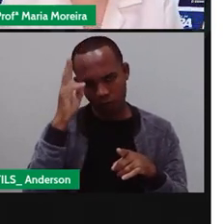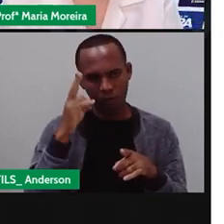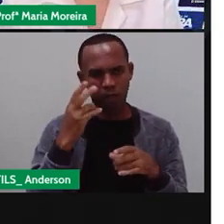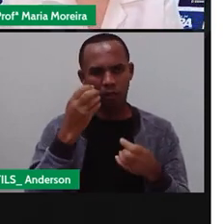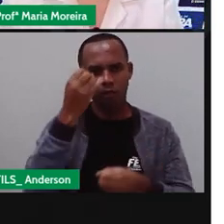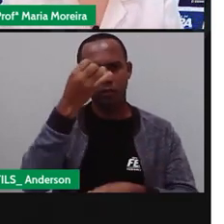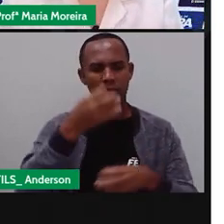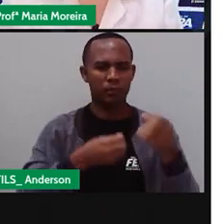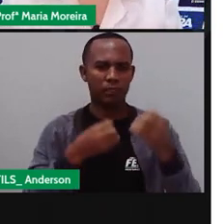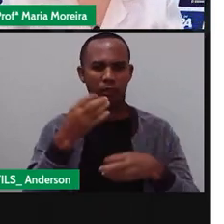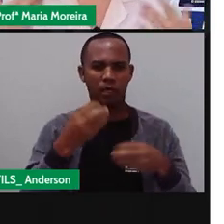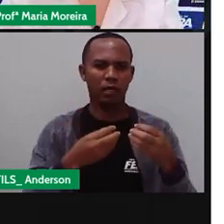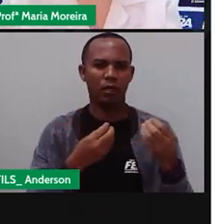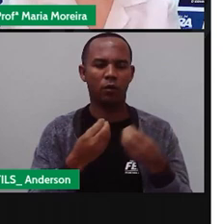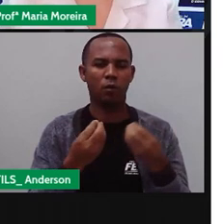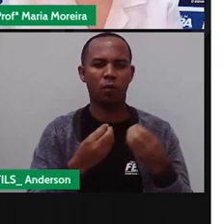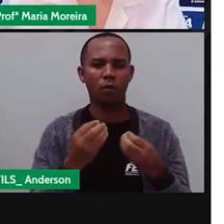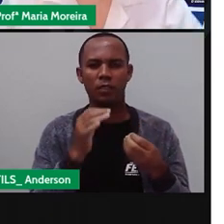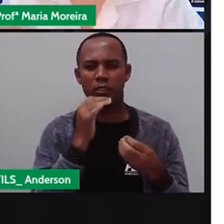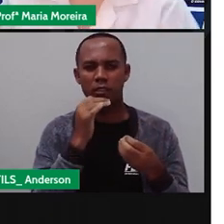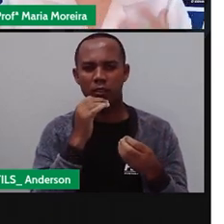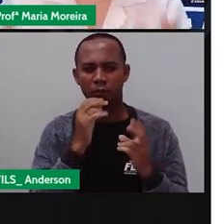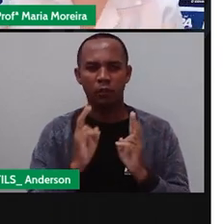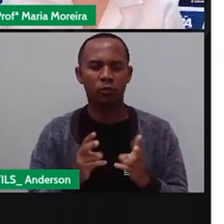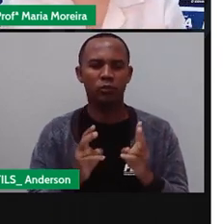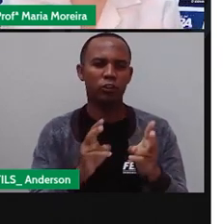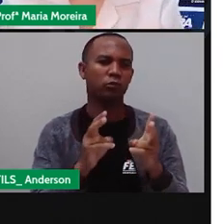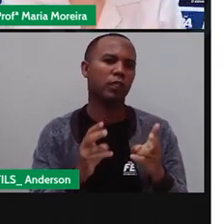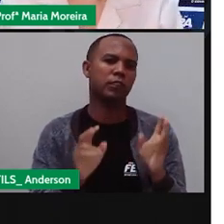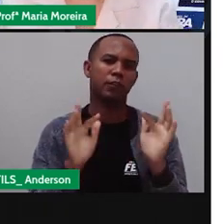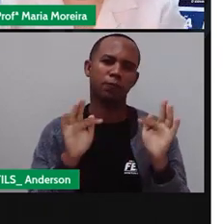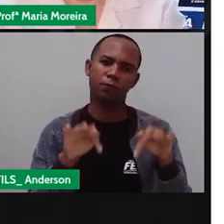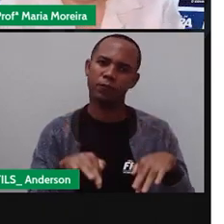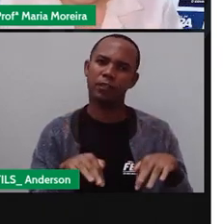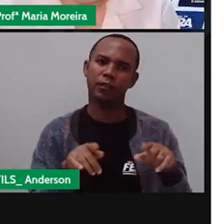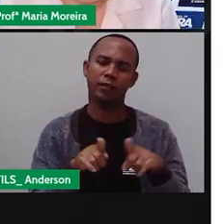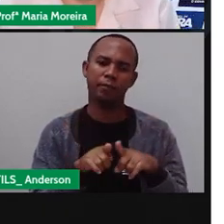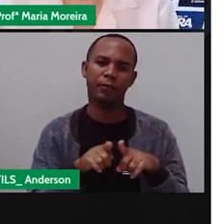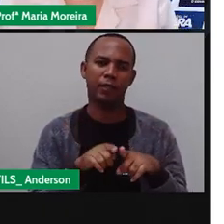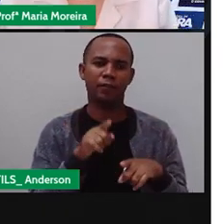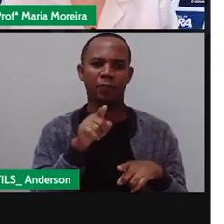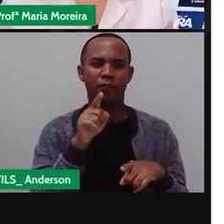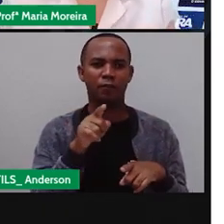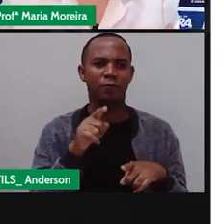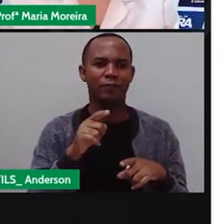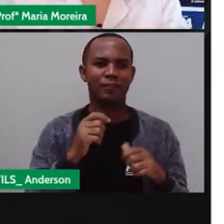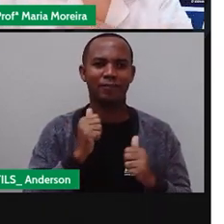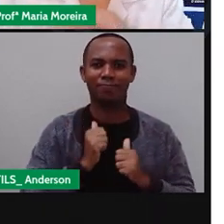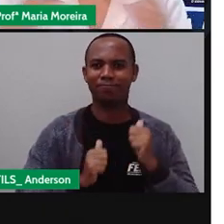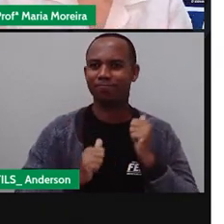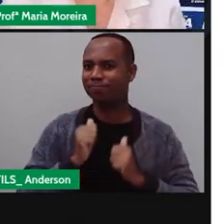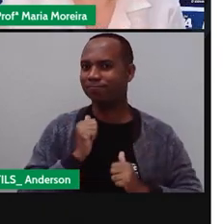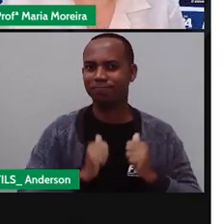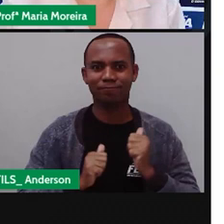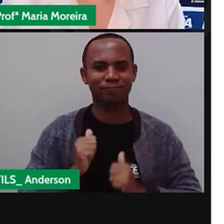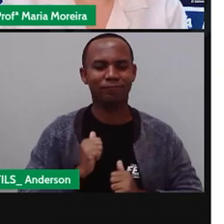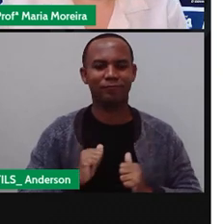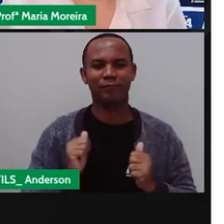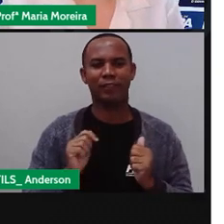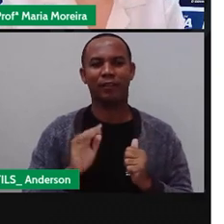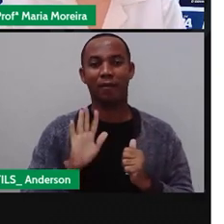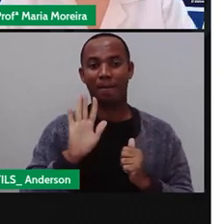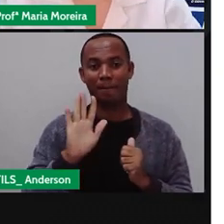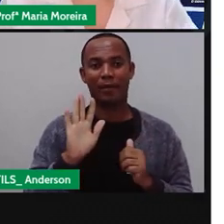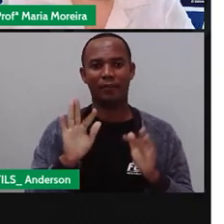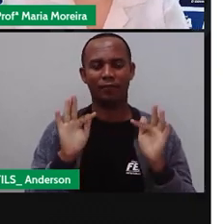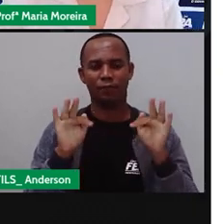vai te falar sobre essa continuação, aquele desfecho. E você fica empolgada ali para saber o que que está acontecendo. E o final